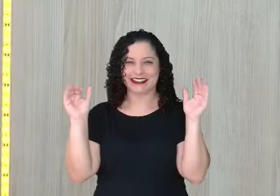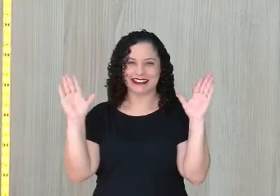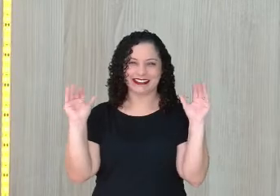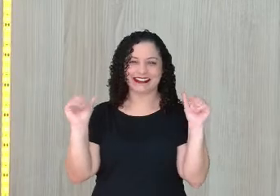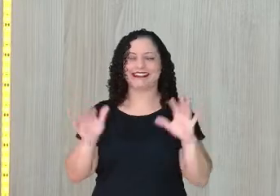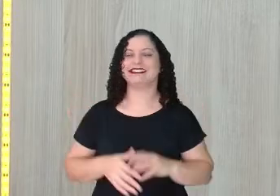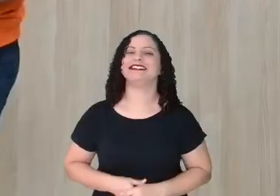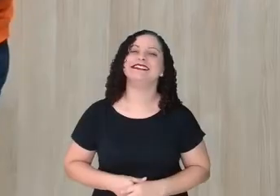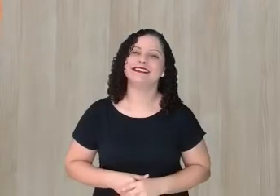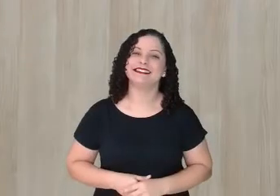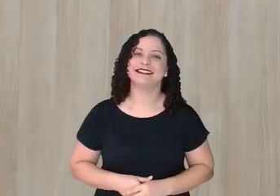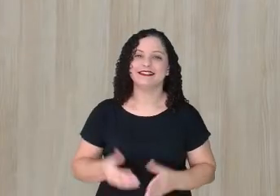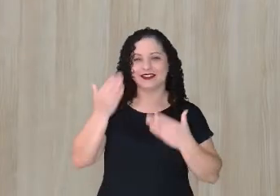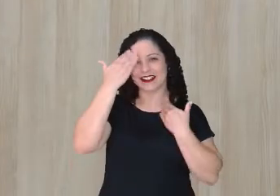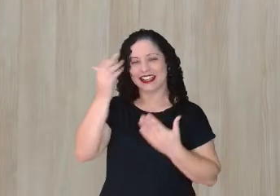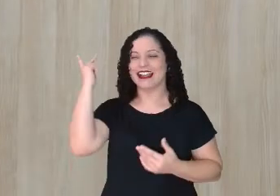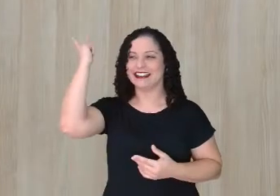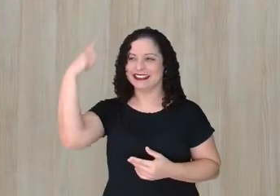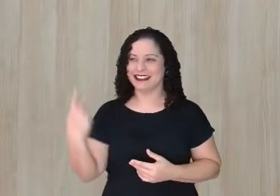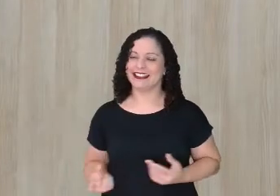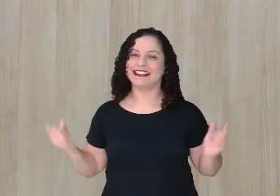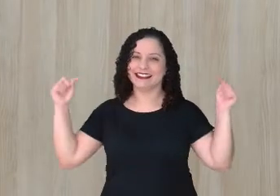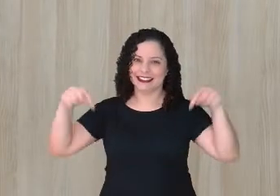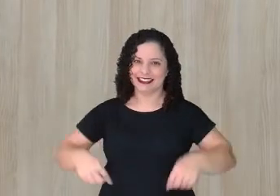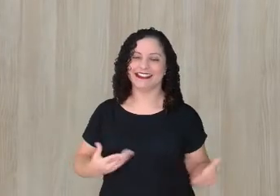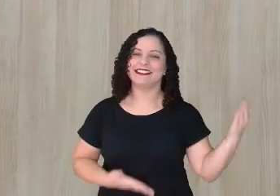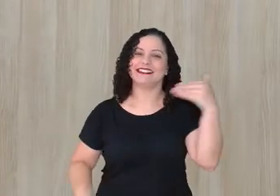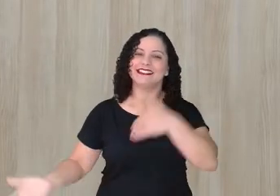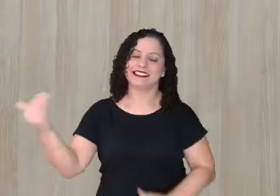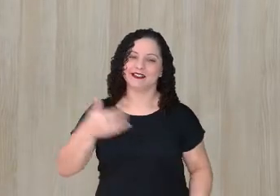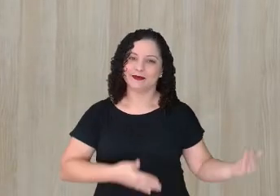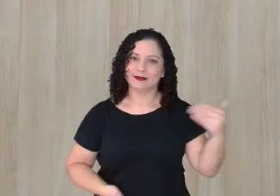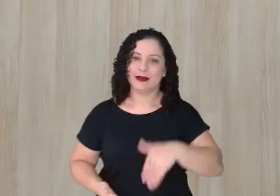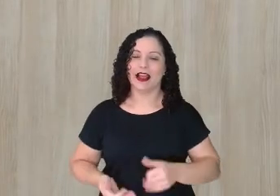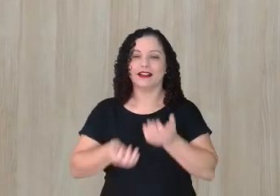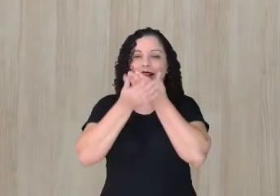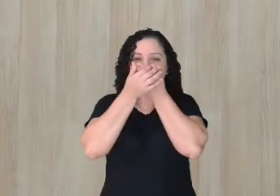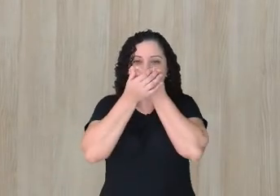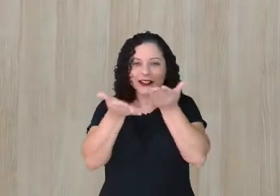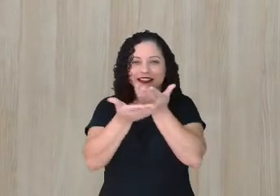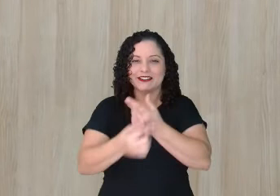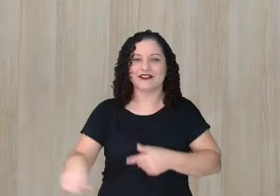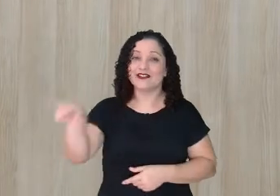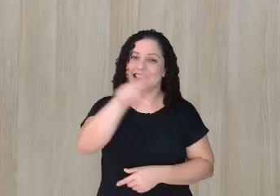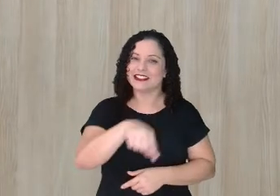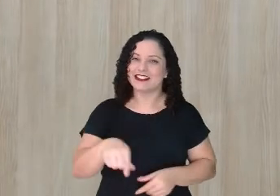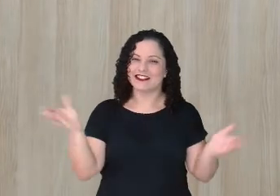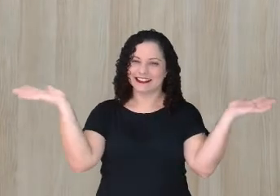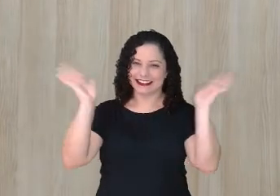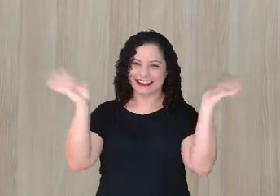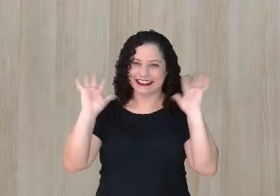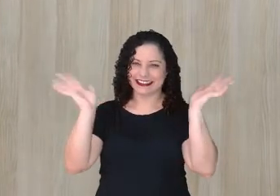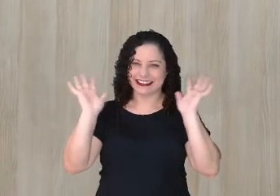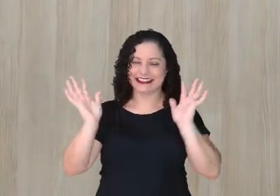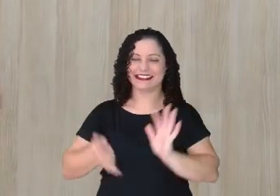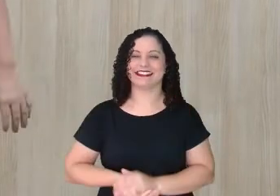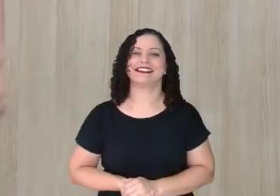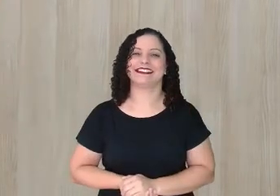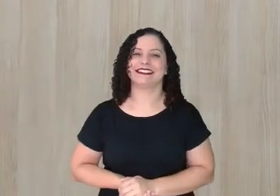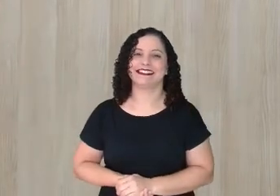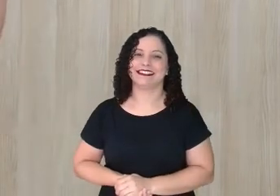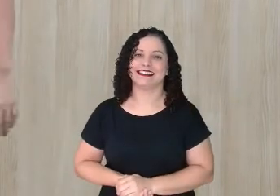próxima. Gratidão, Késia, por estar conosco aqui. Um beijo no coração de vocês. Até mais, pessoal.